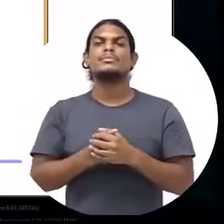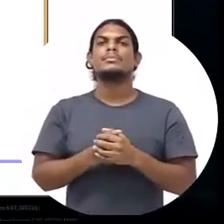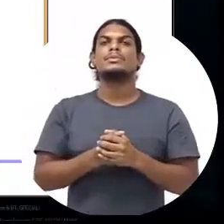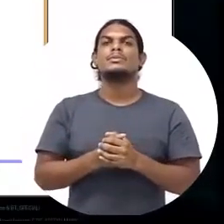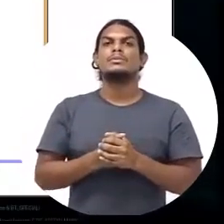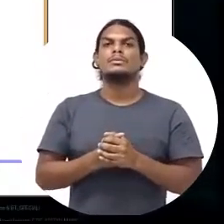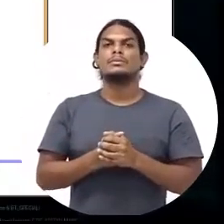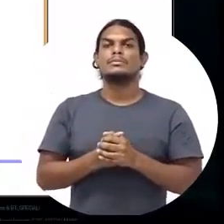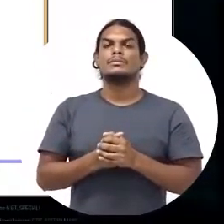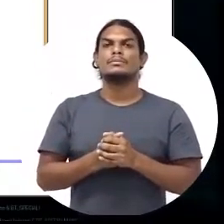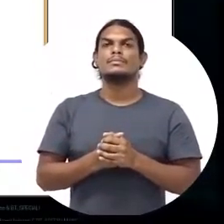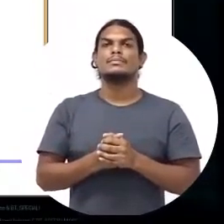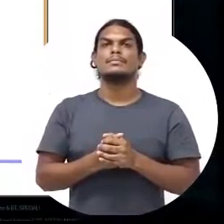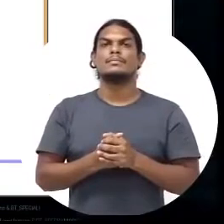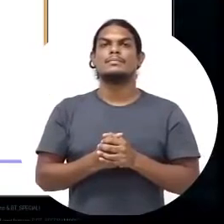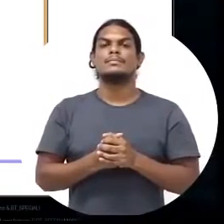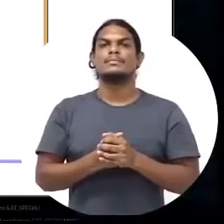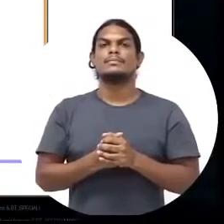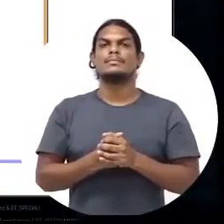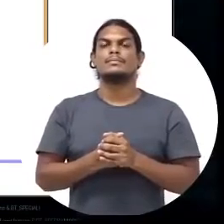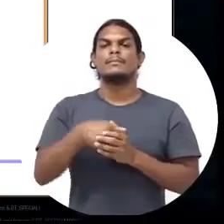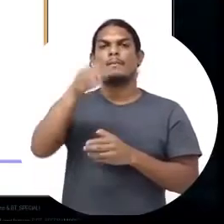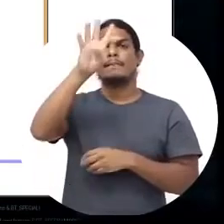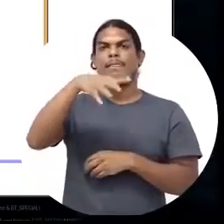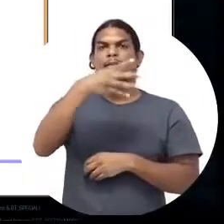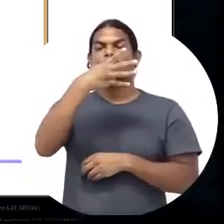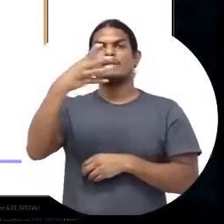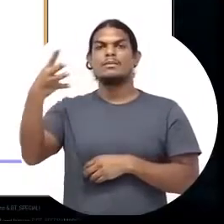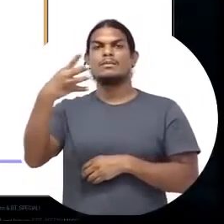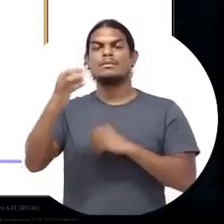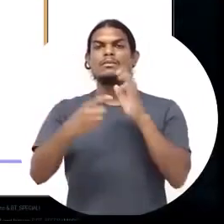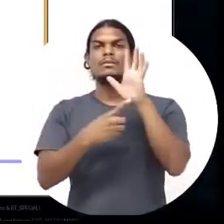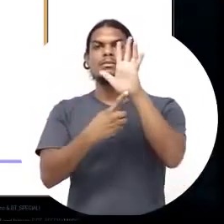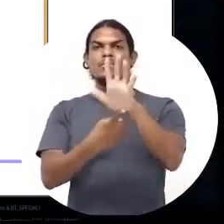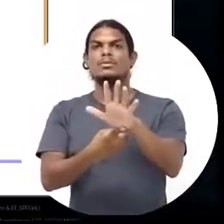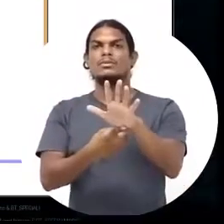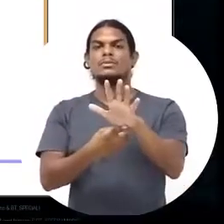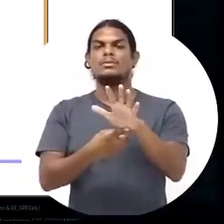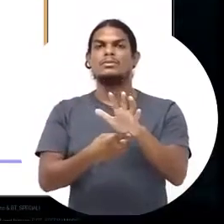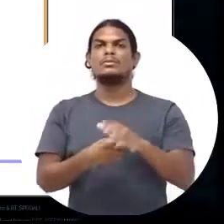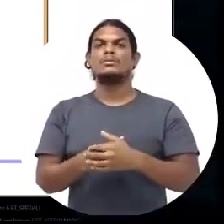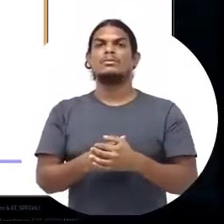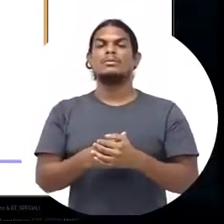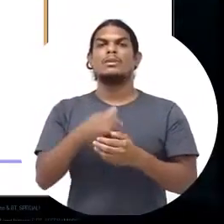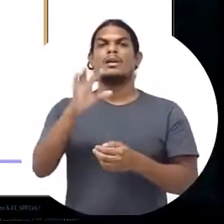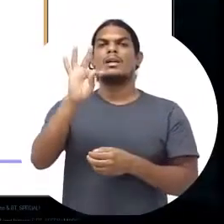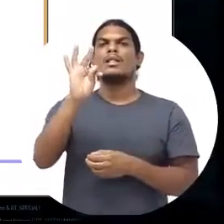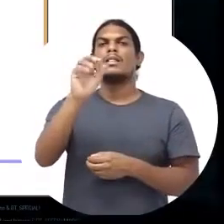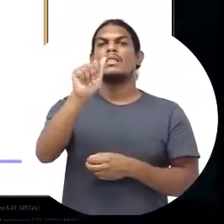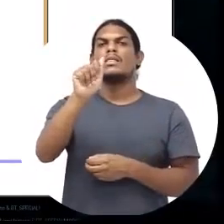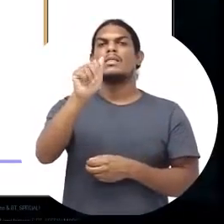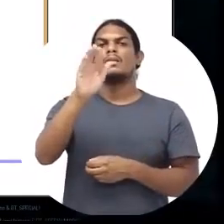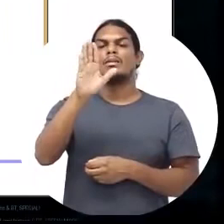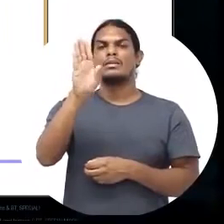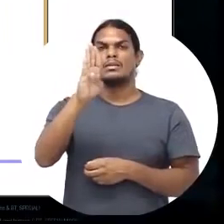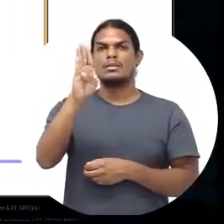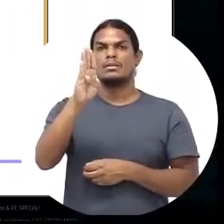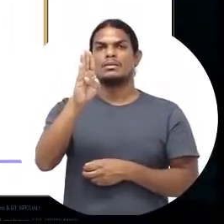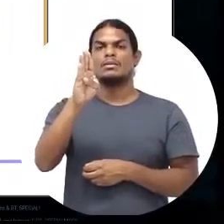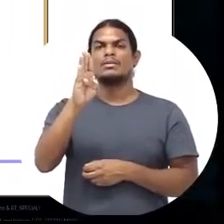que define uma tabela, as informações, os dados tabulares, ela é table. Então, você vai ter